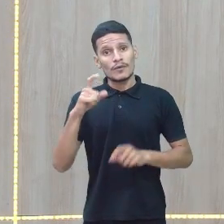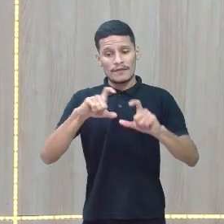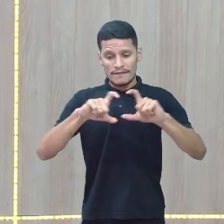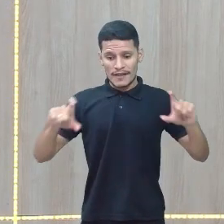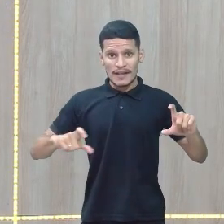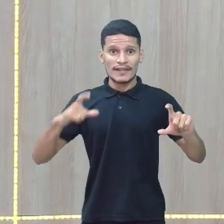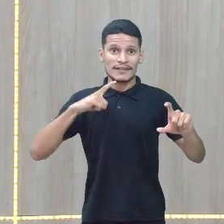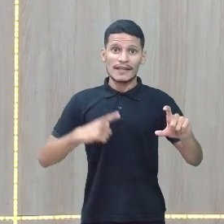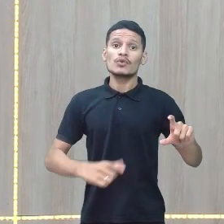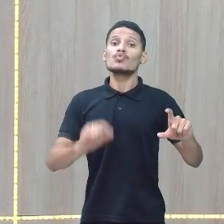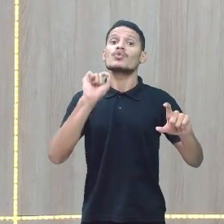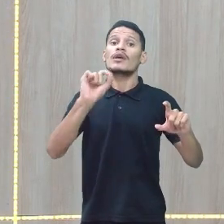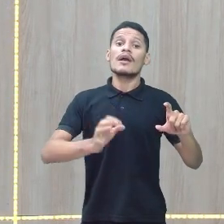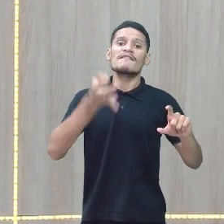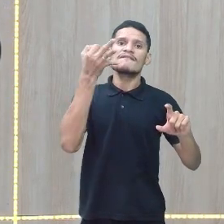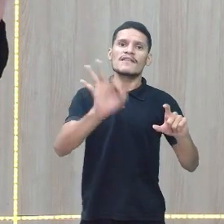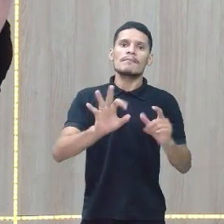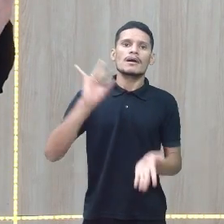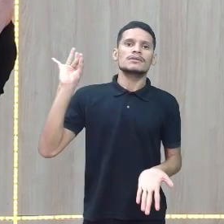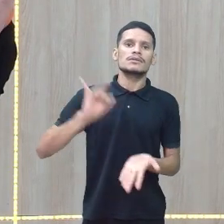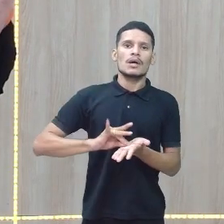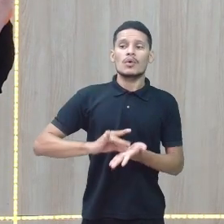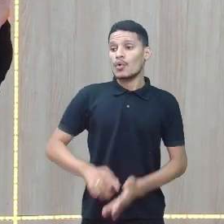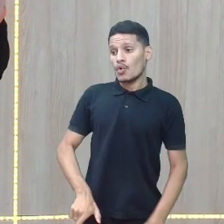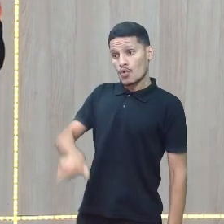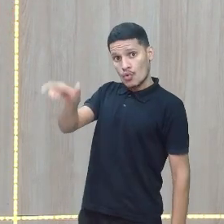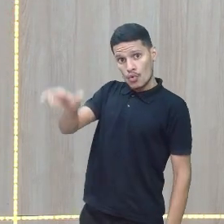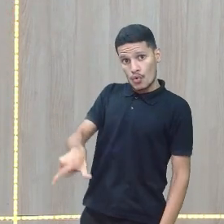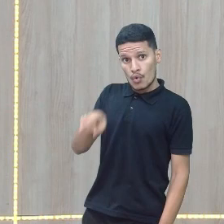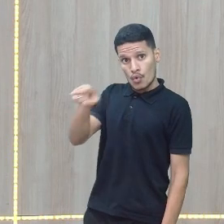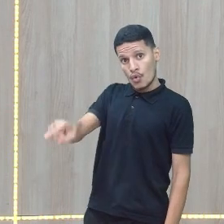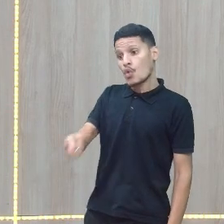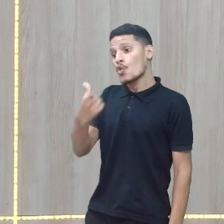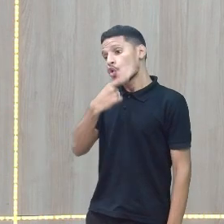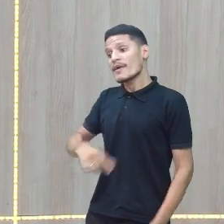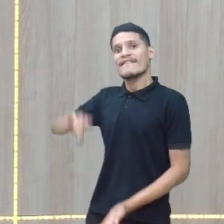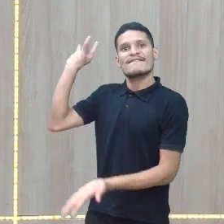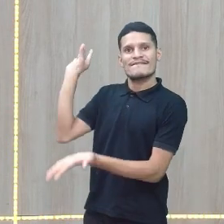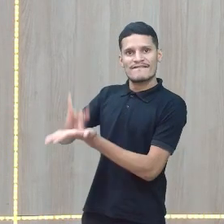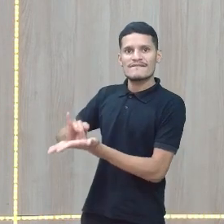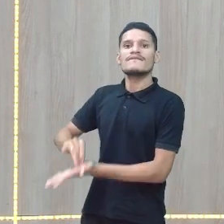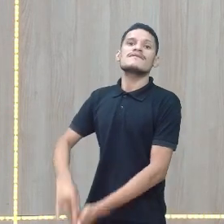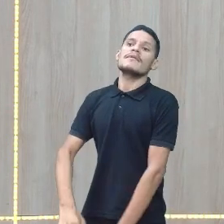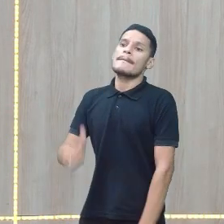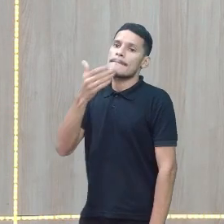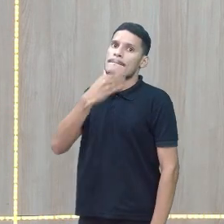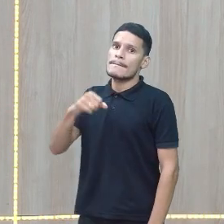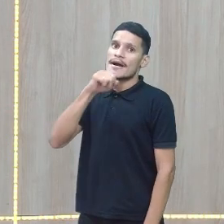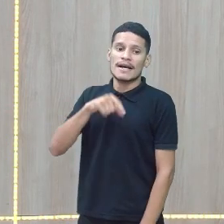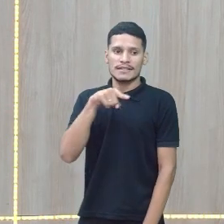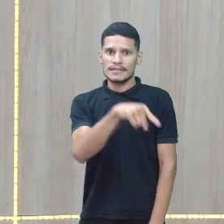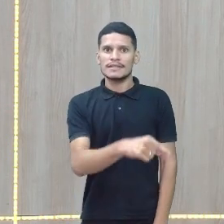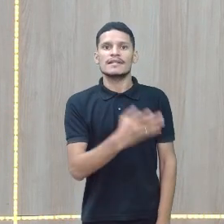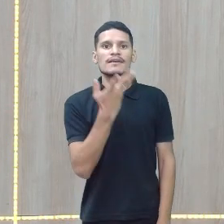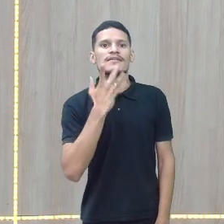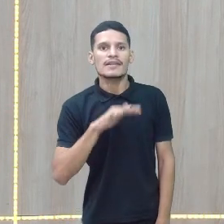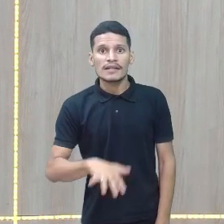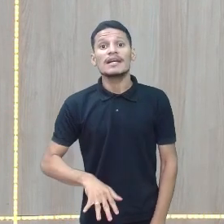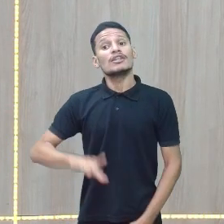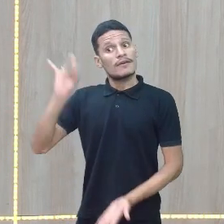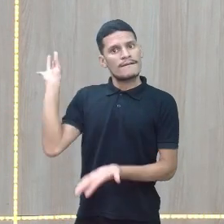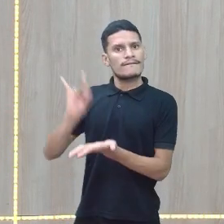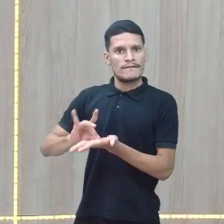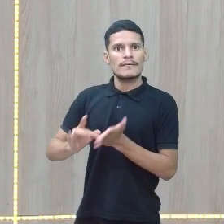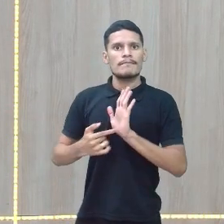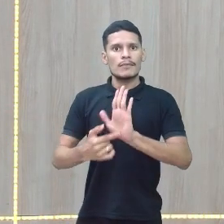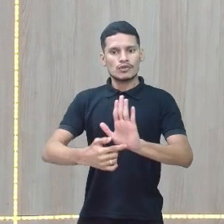é? Uma afirmação. Aquele homem é realmente o pai da criança. Está afirmando que este